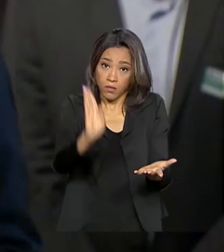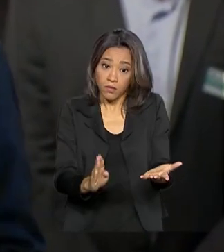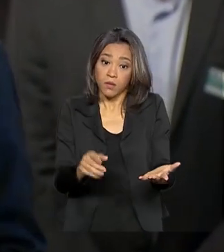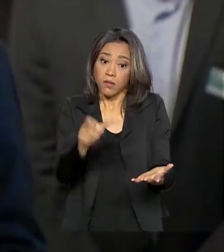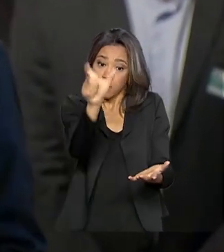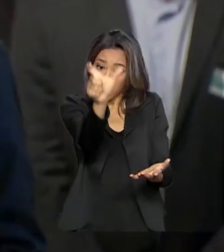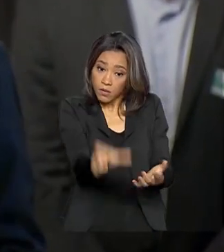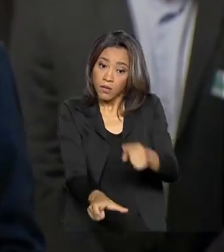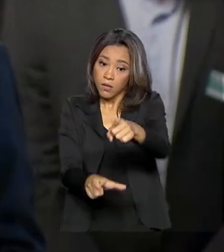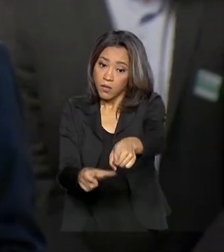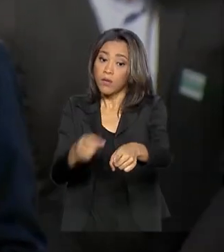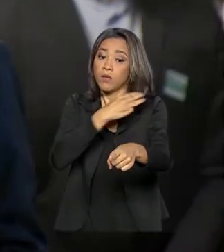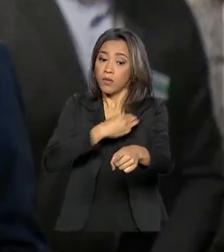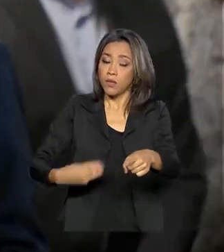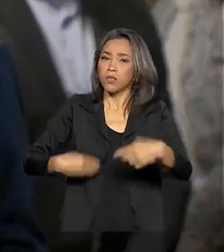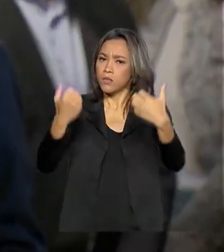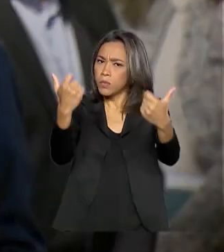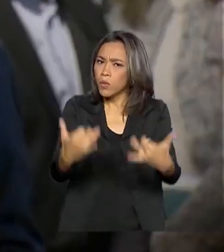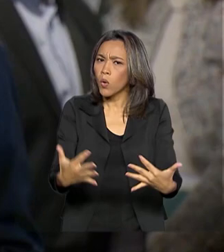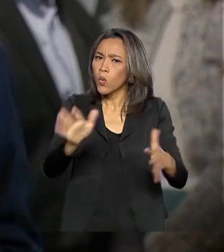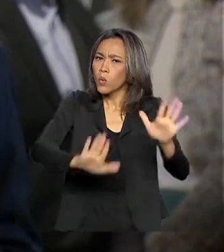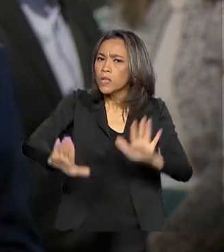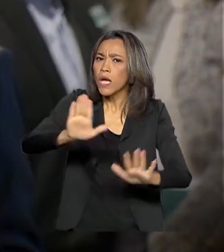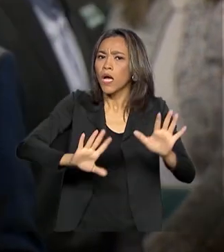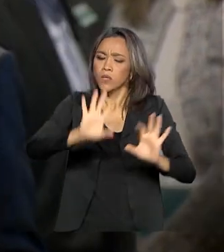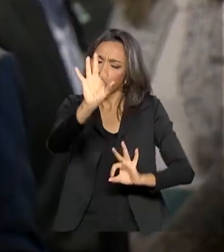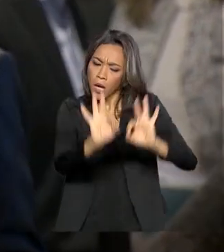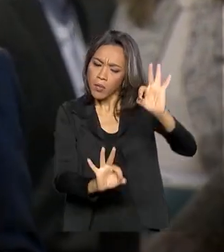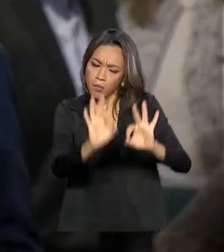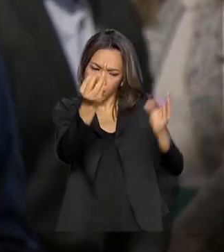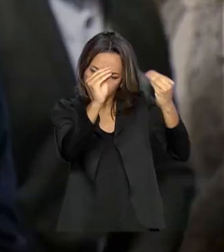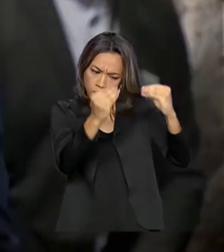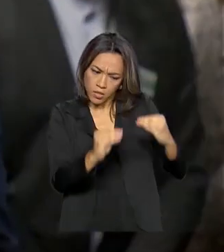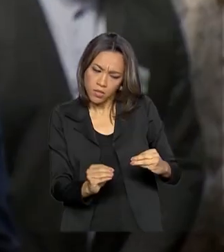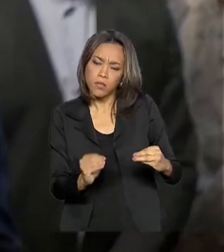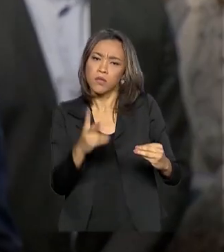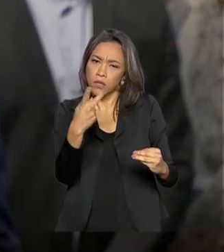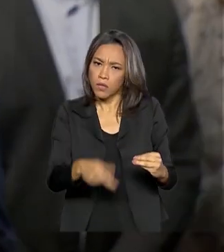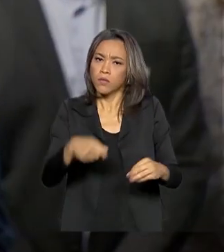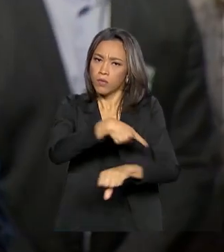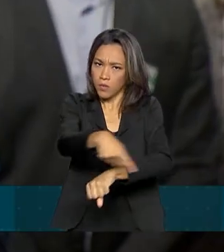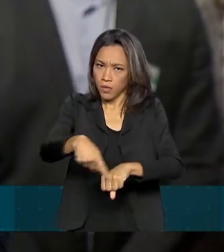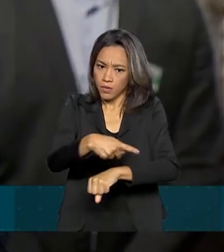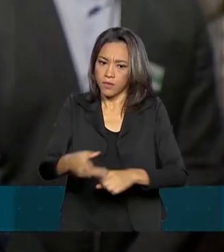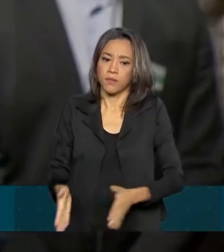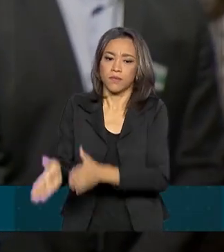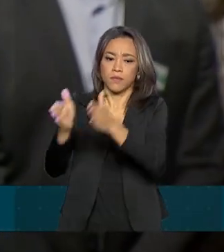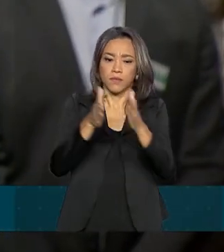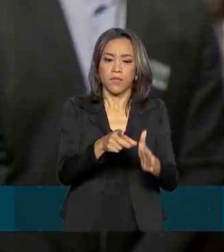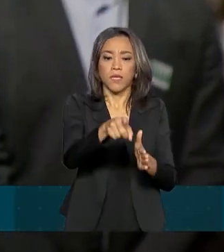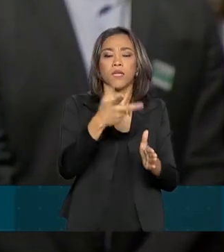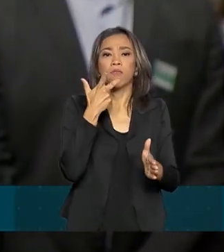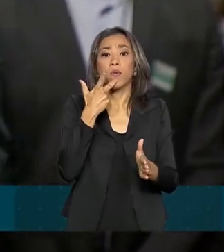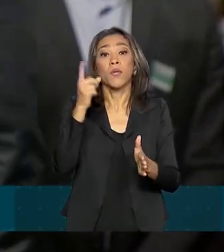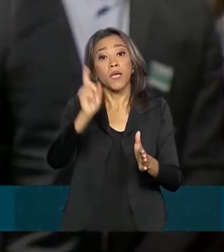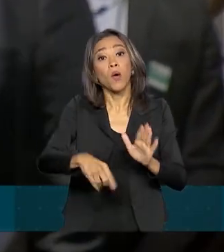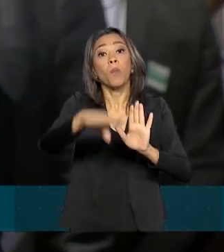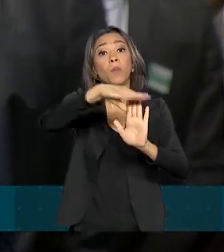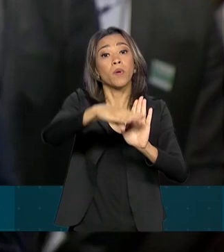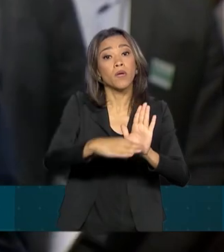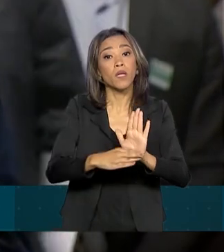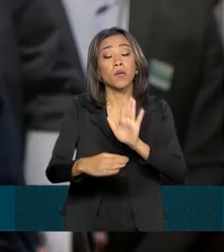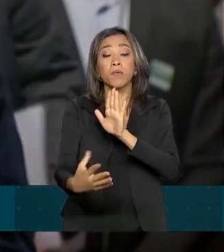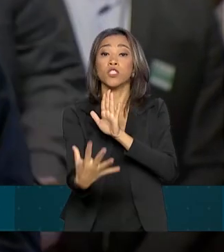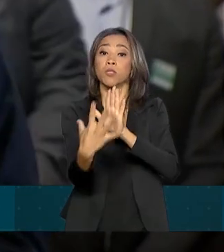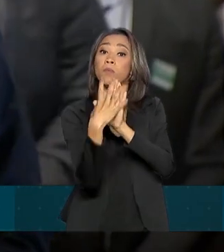Albuquerque falou sobre o cuidado com o planejamento energético do país. Um programa que certamente é referência para todos nós